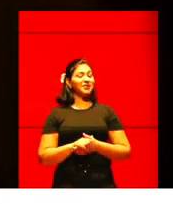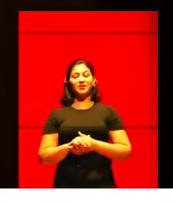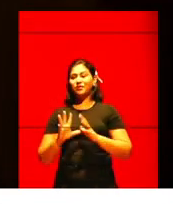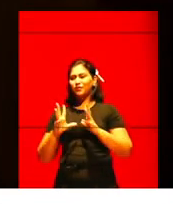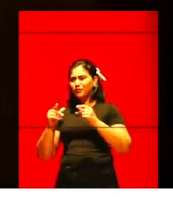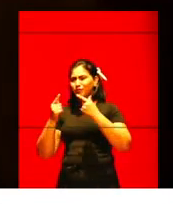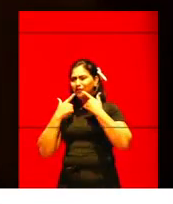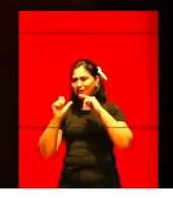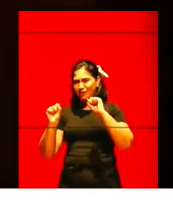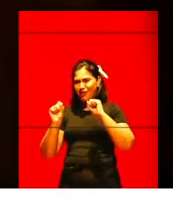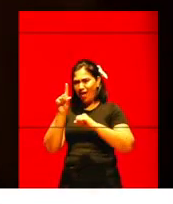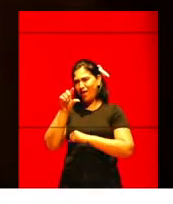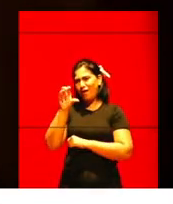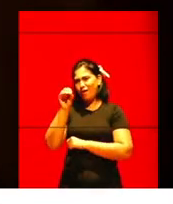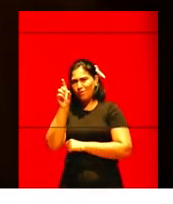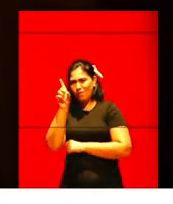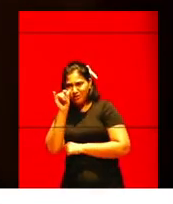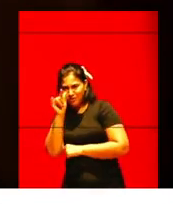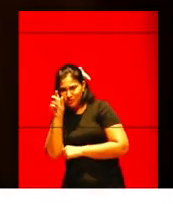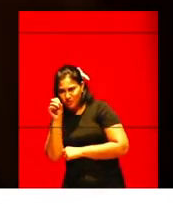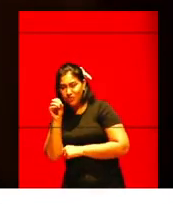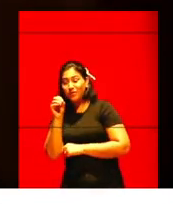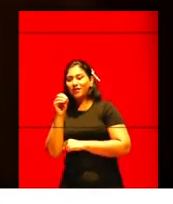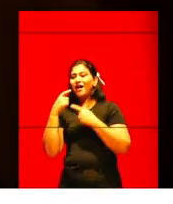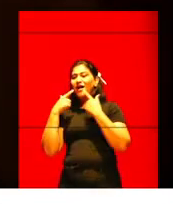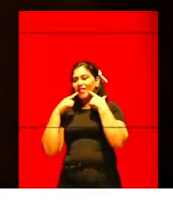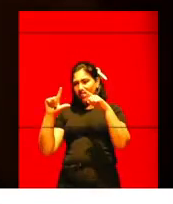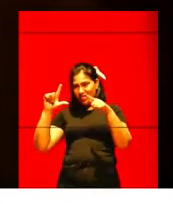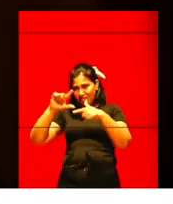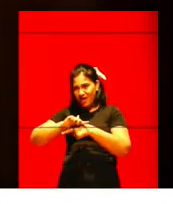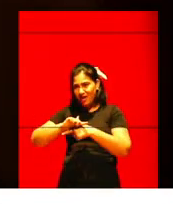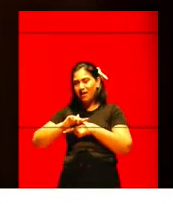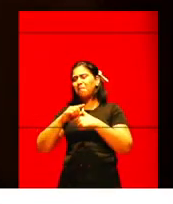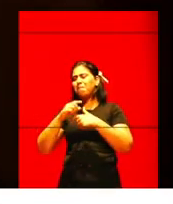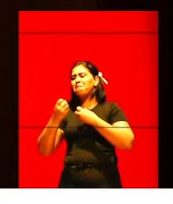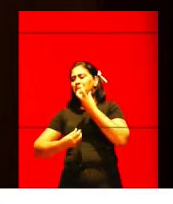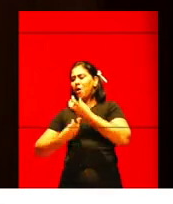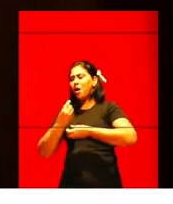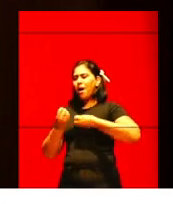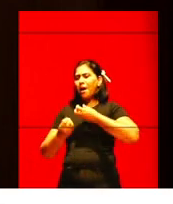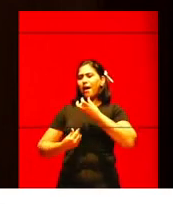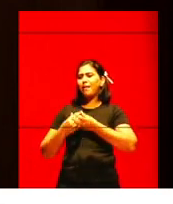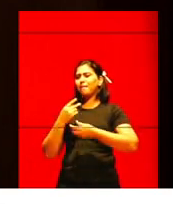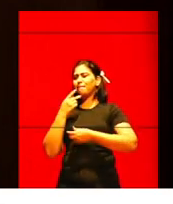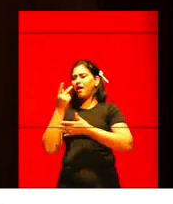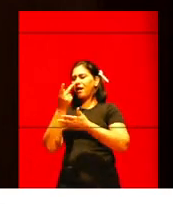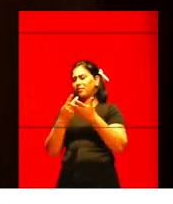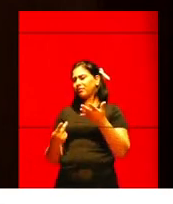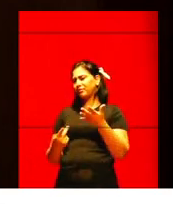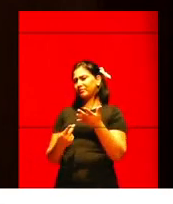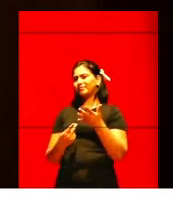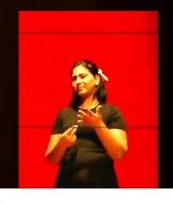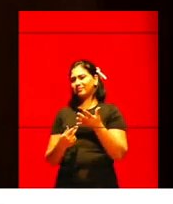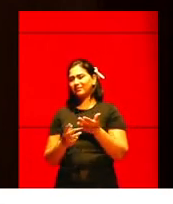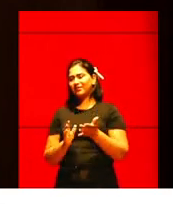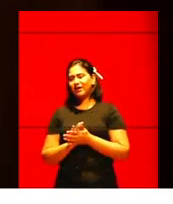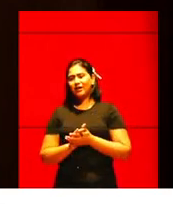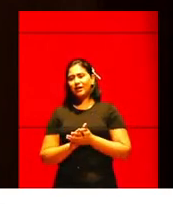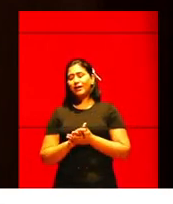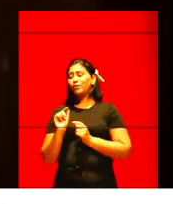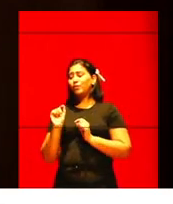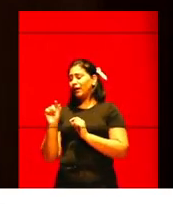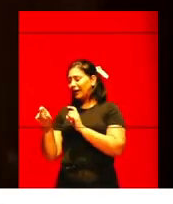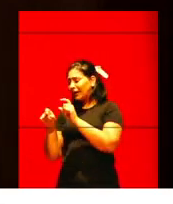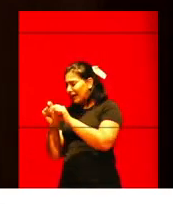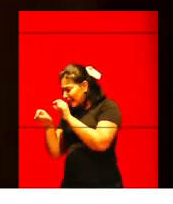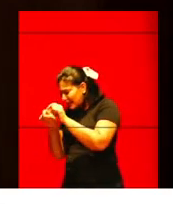toda língua é um código. Então, a metalinguagem, poema que fala de poema. Tem um poema do João Cabral de Melo Neto que chama Catar Feijão.